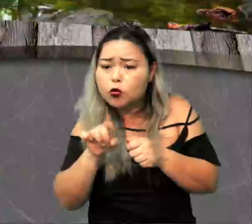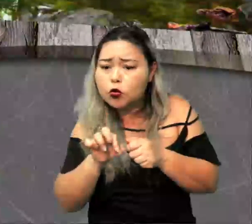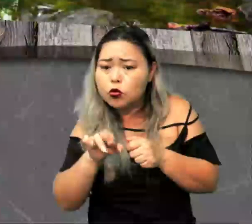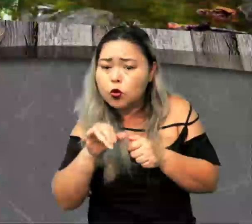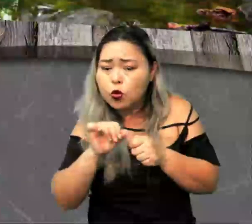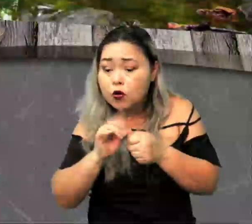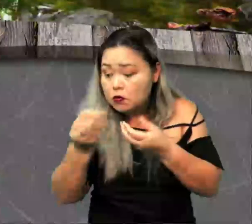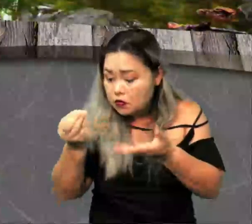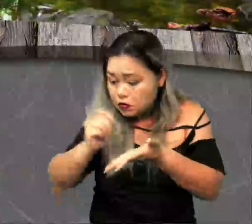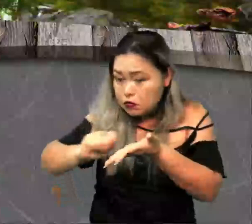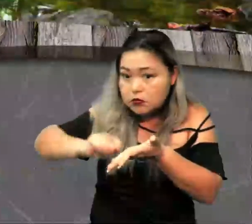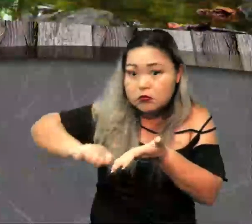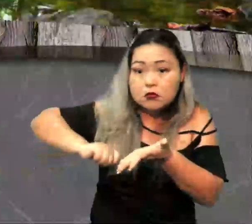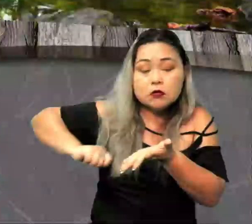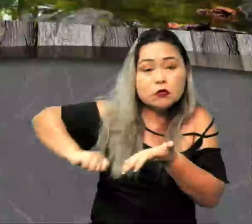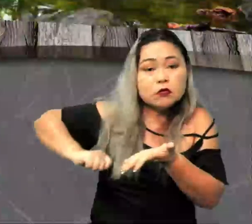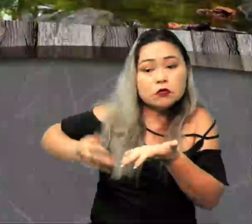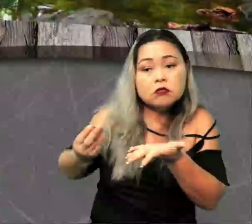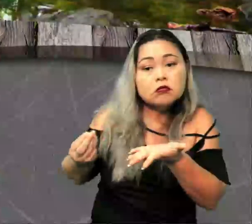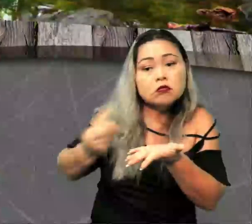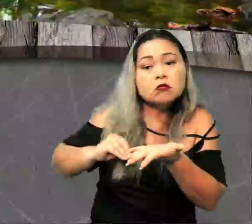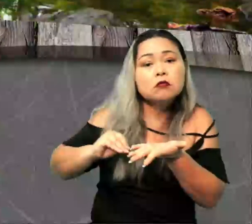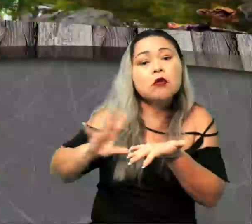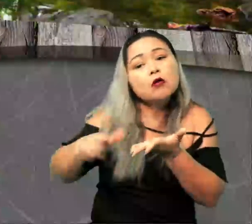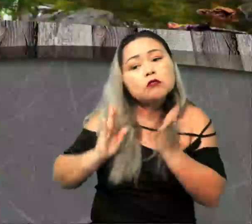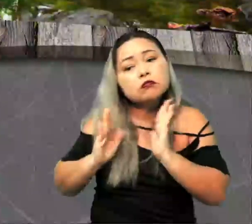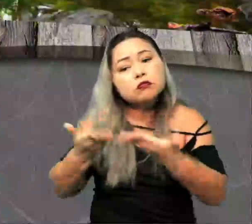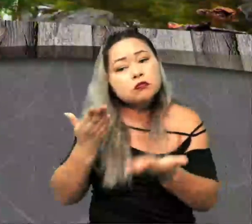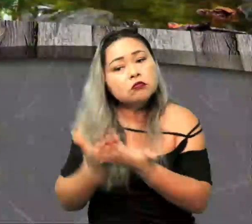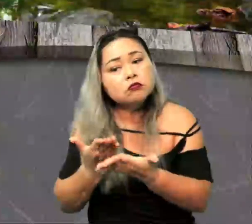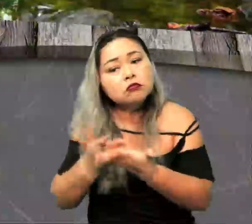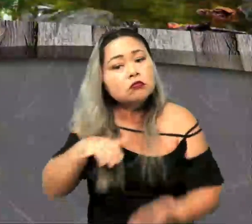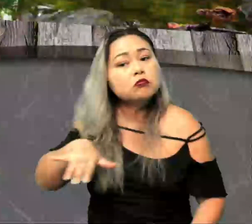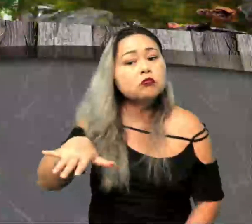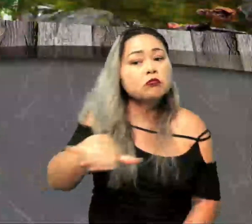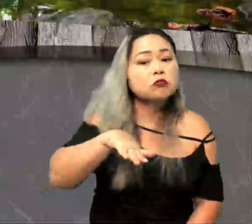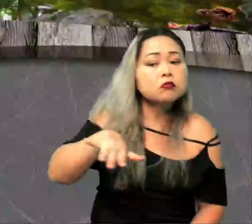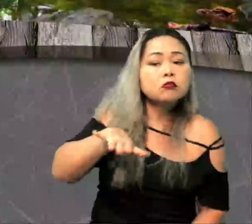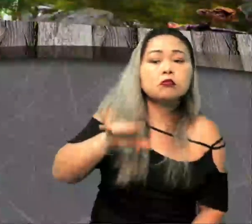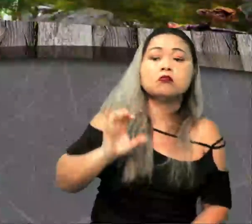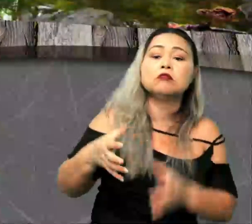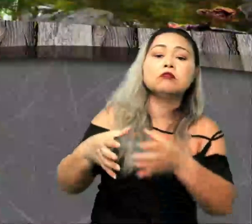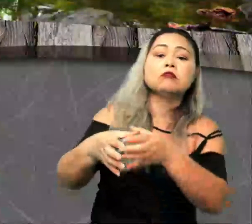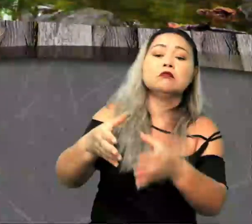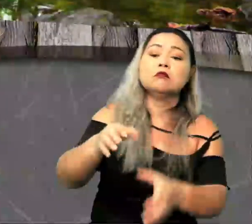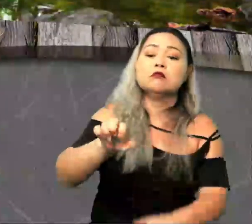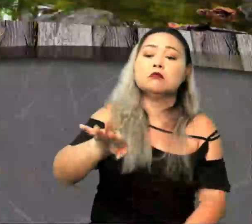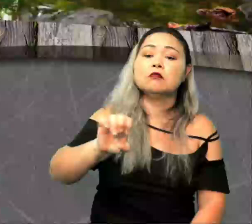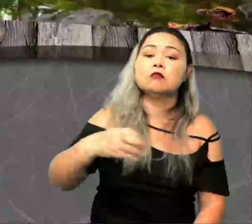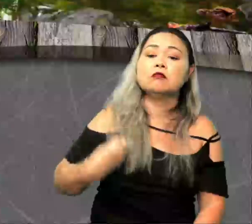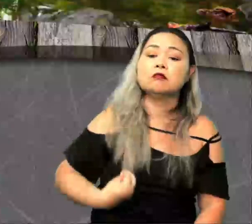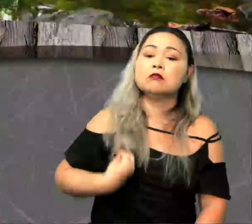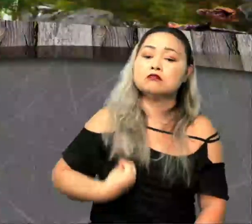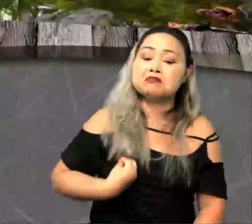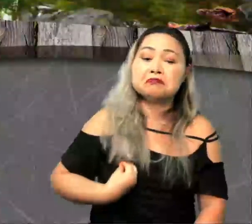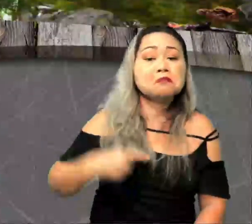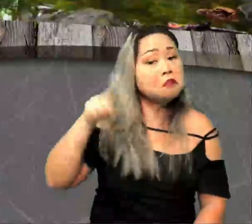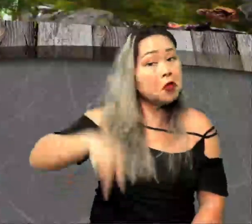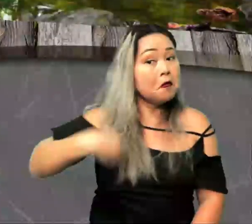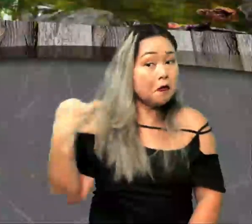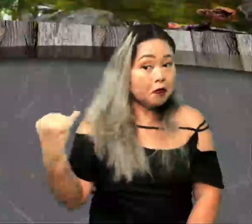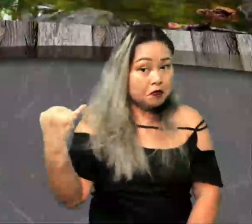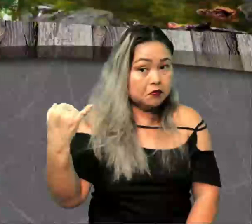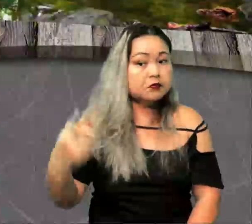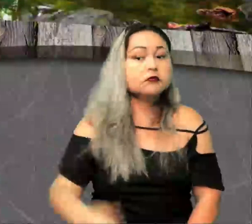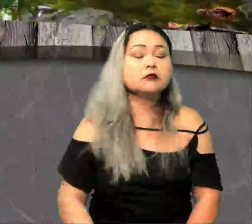ele foi quem encabeçou esse movimento de estudo nesses grupos de seres vivos. Então, ele foi